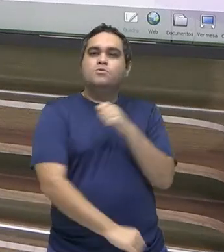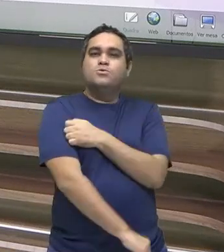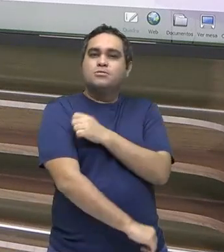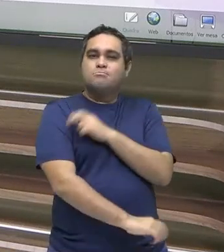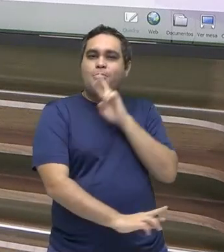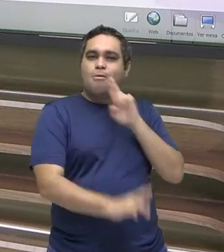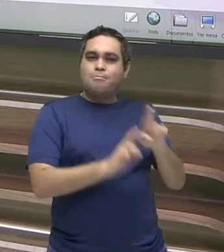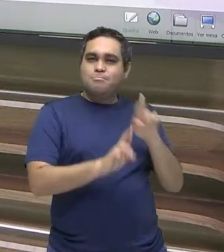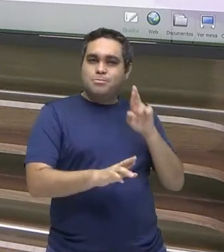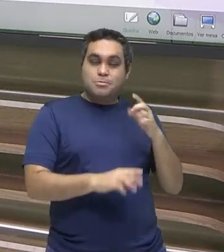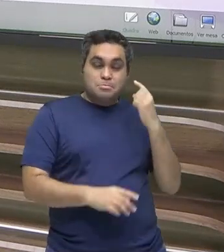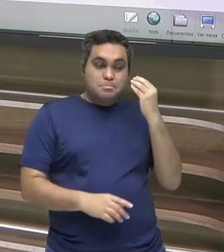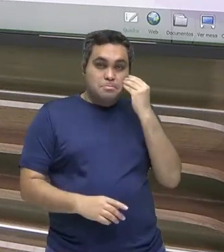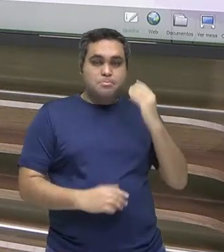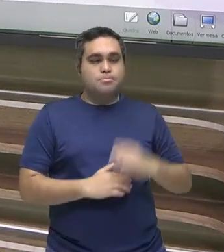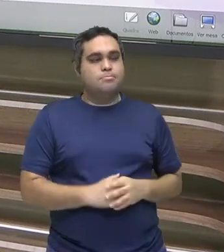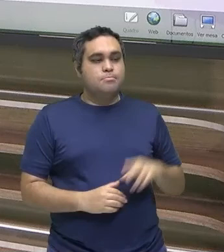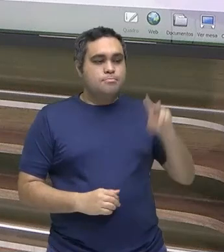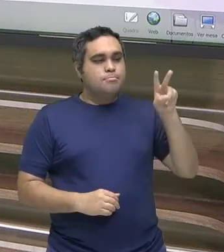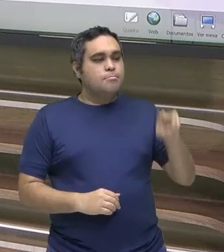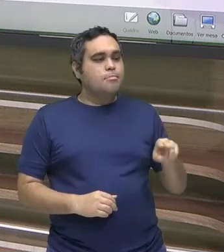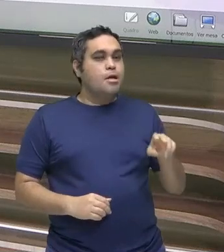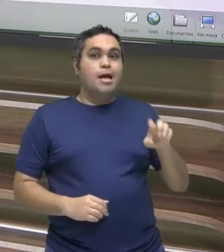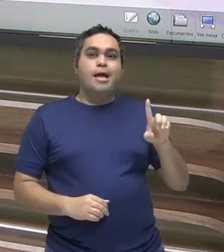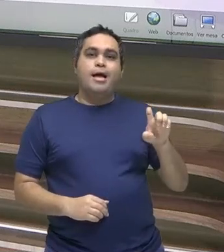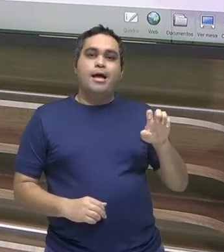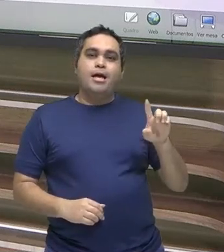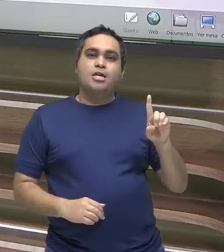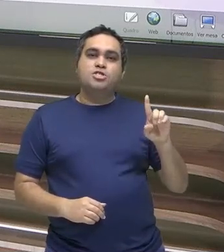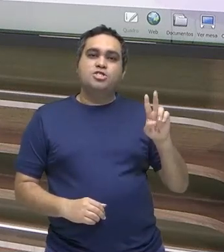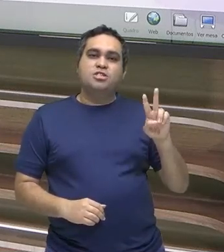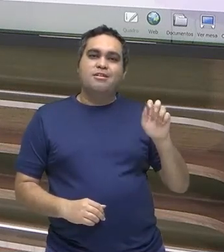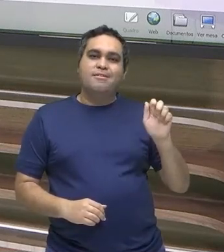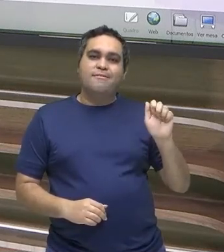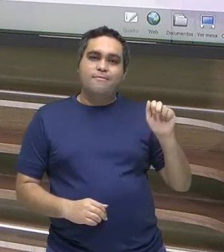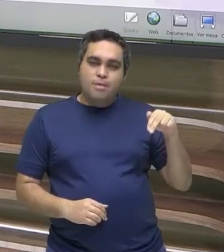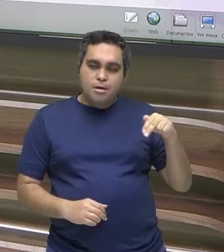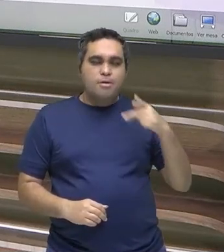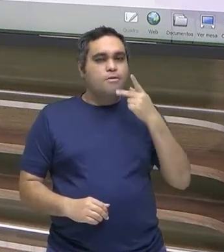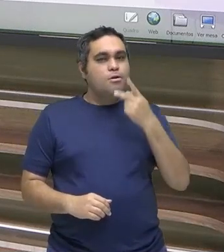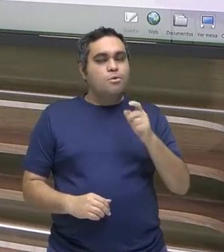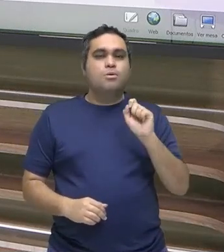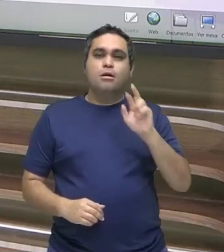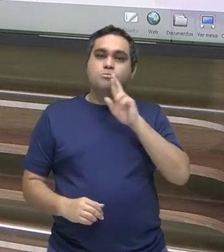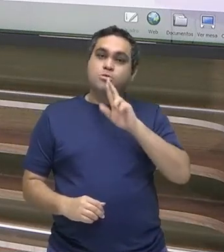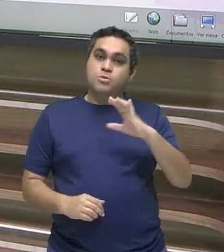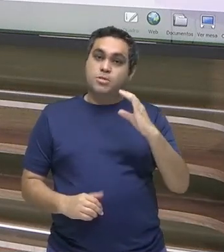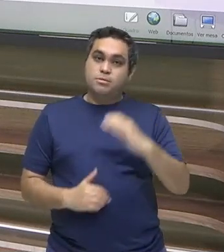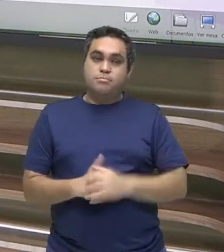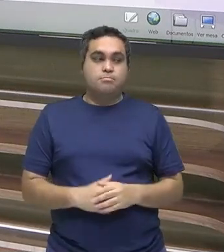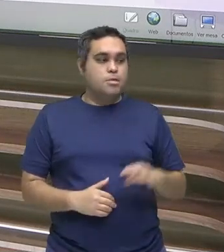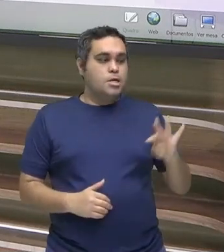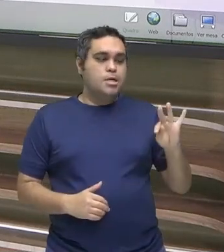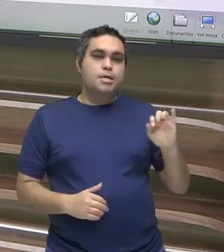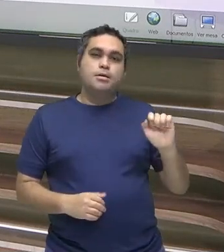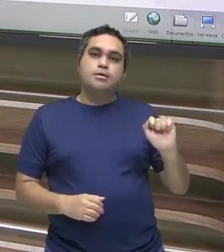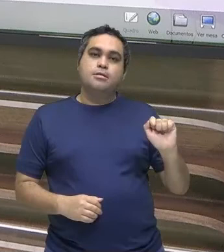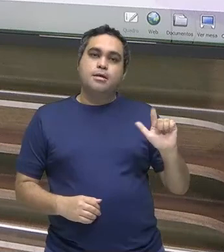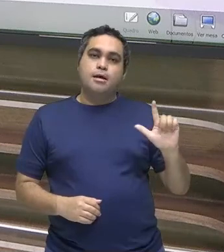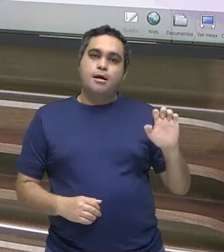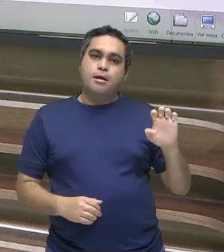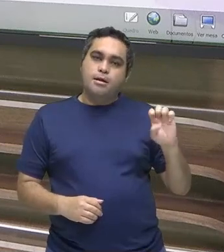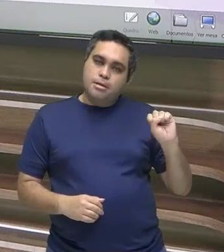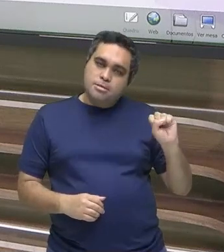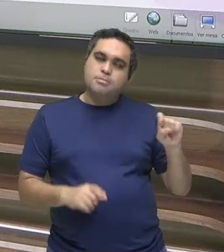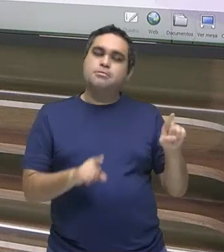nossos alunos. Temos aqui o Edivan dizendo que a quarta questão é a letra C. E o Thales também concordando com o Edivan,